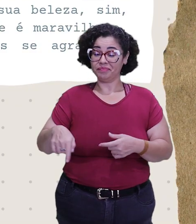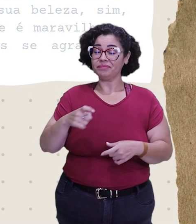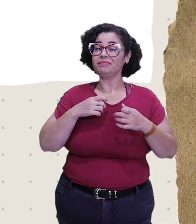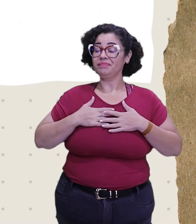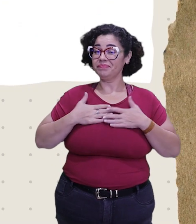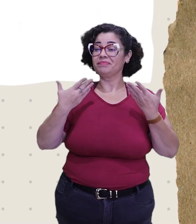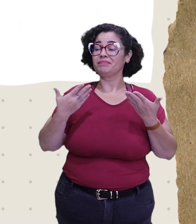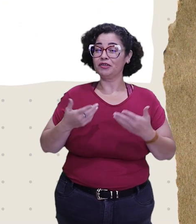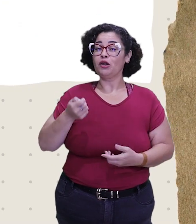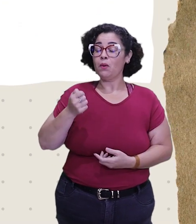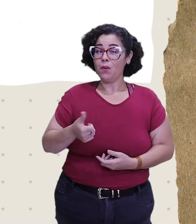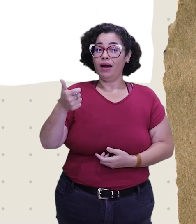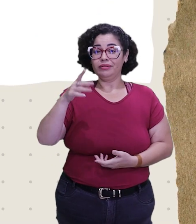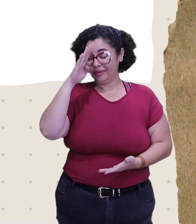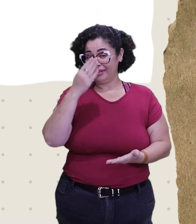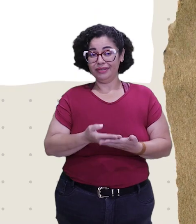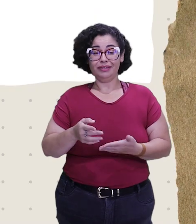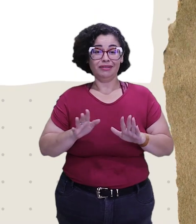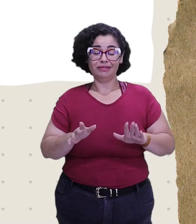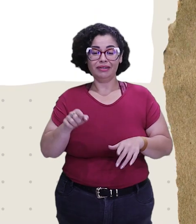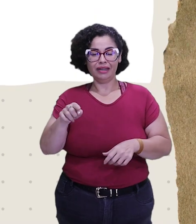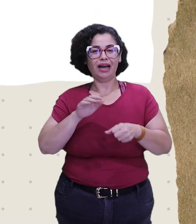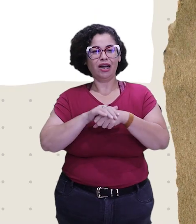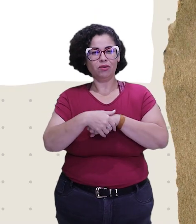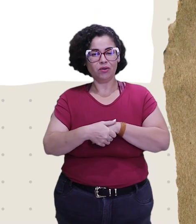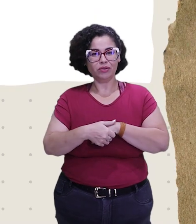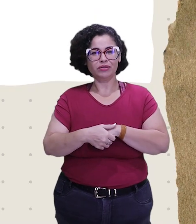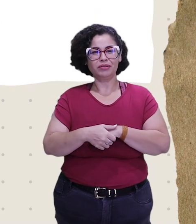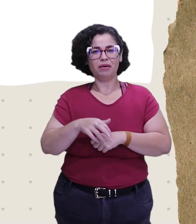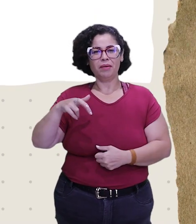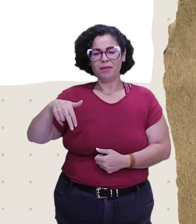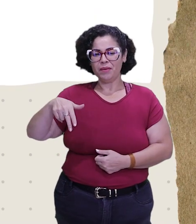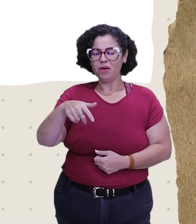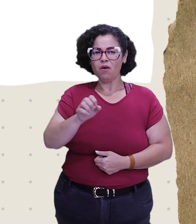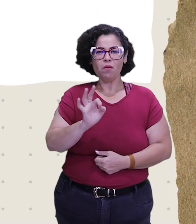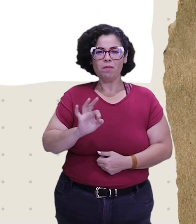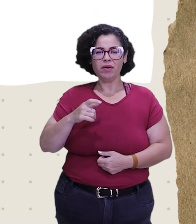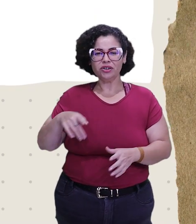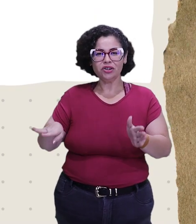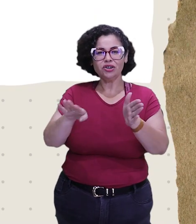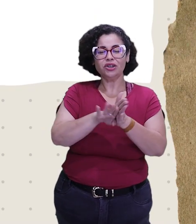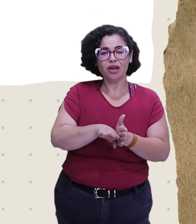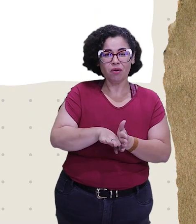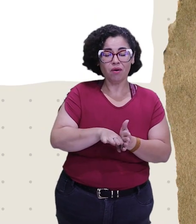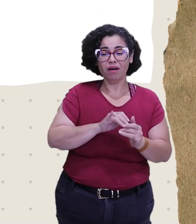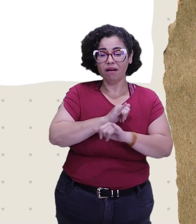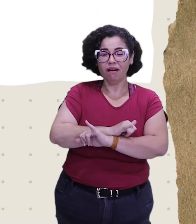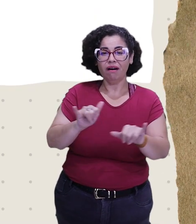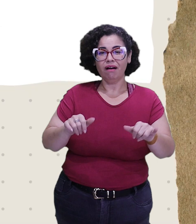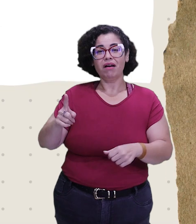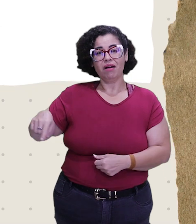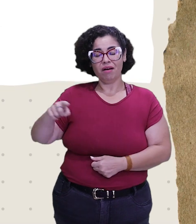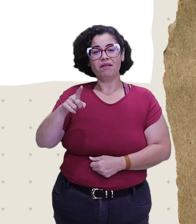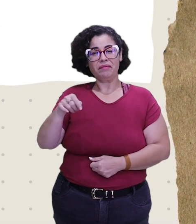surpresa quase incrível quando naquela noite o Sem Pernas chegou ao trapiche dizendo que ele